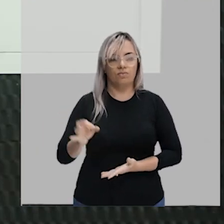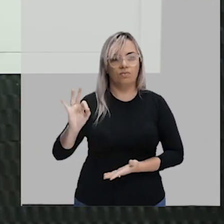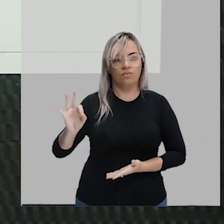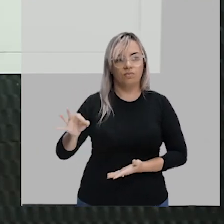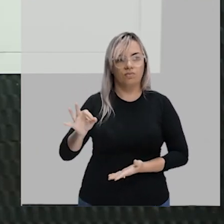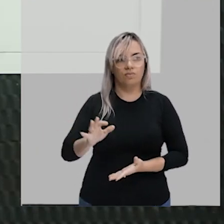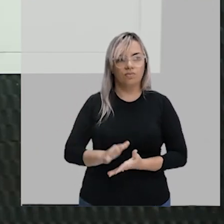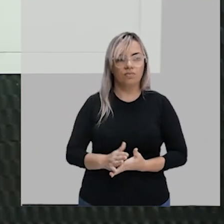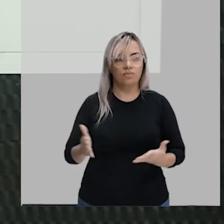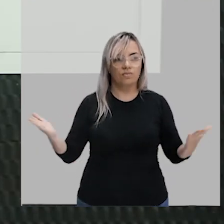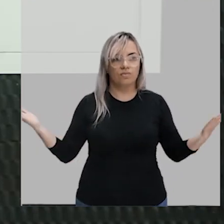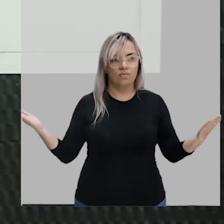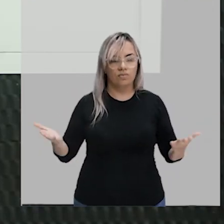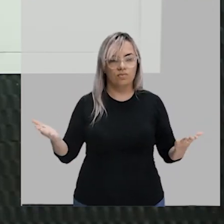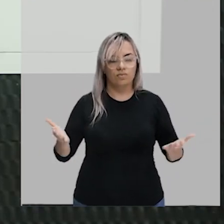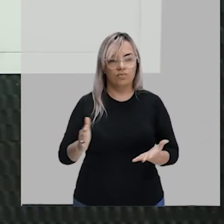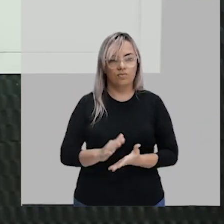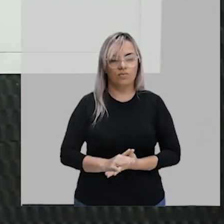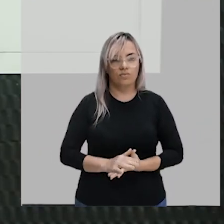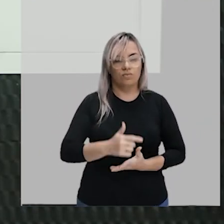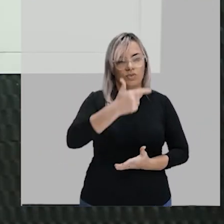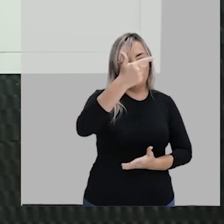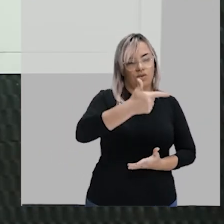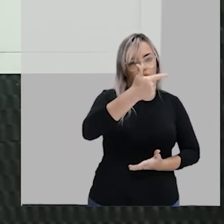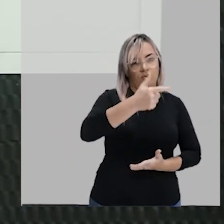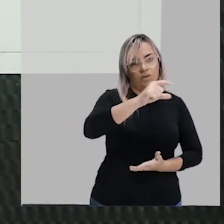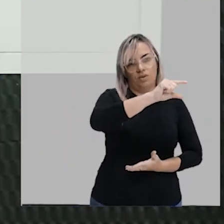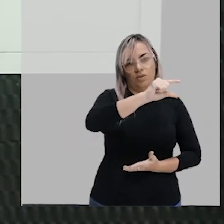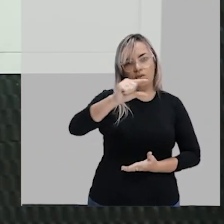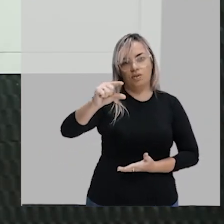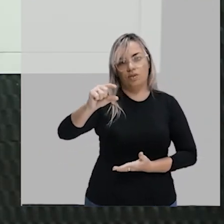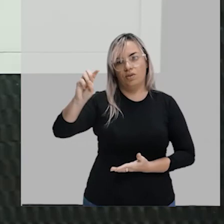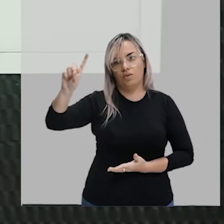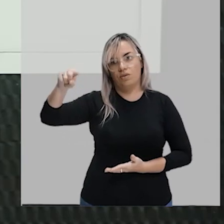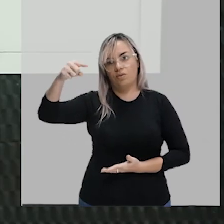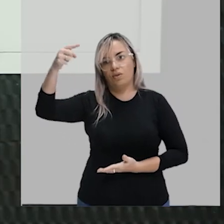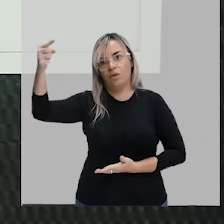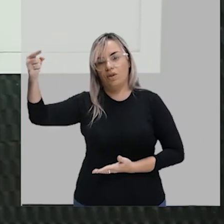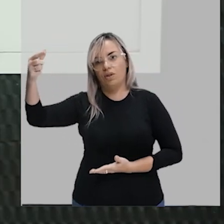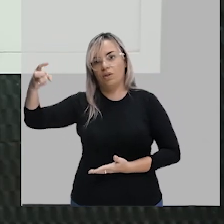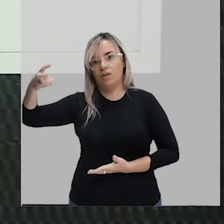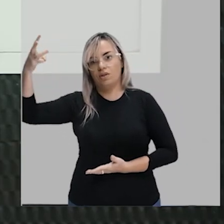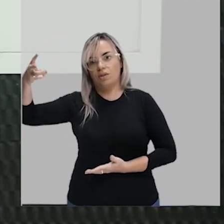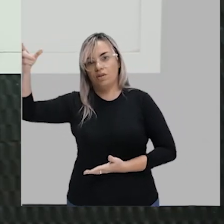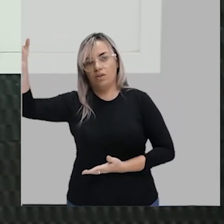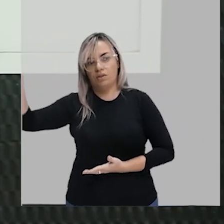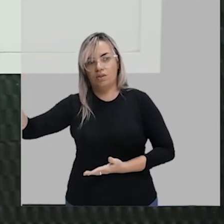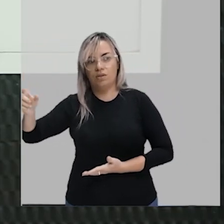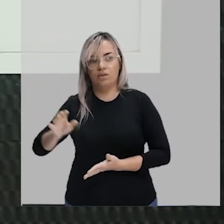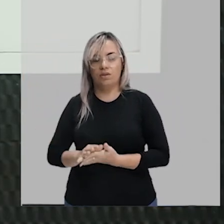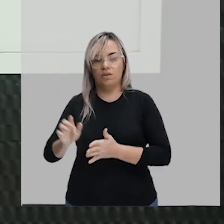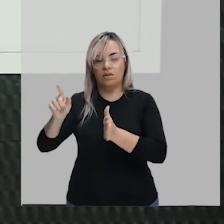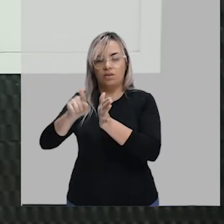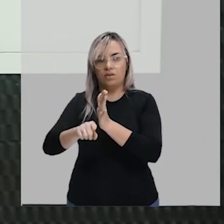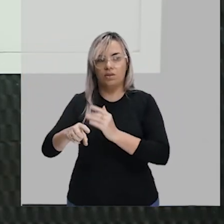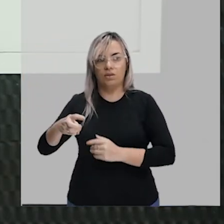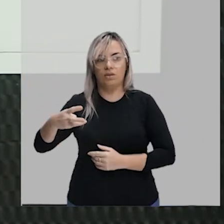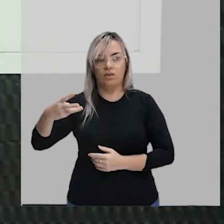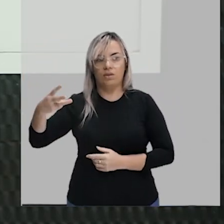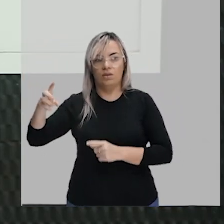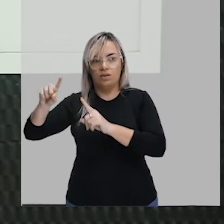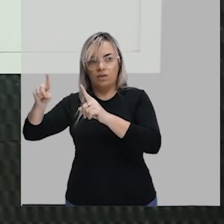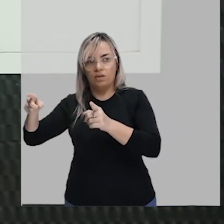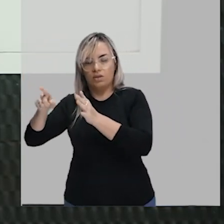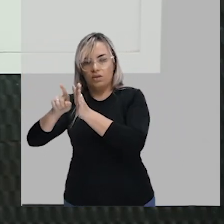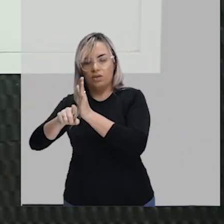Certo? Agora, segunda linha com terceira coluna. Menos 3 vezes menos